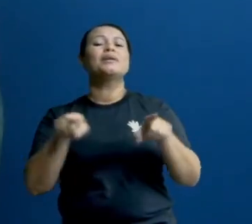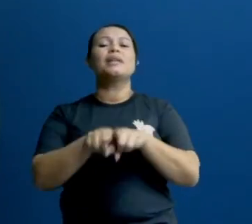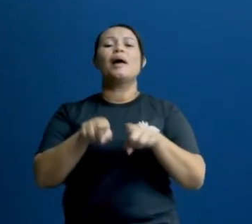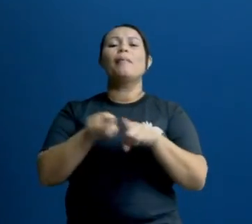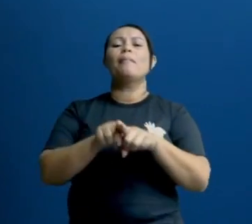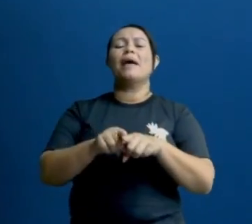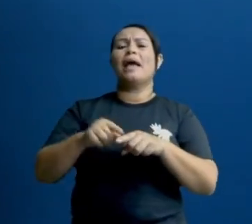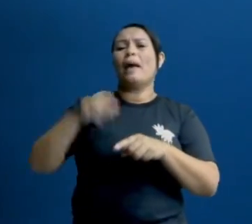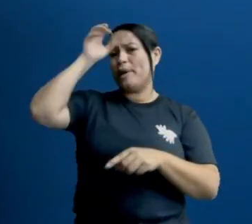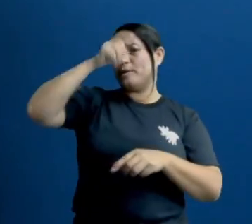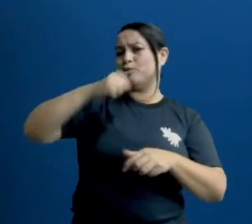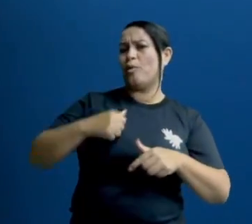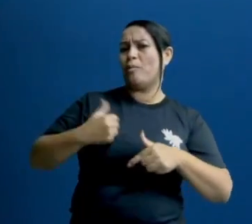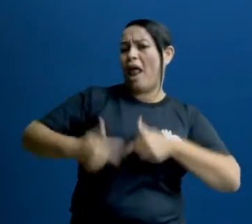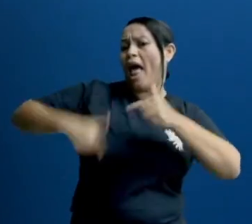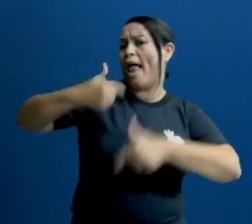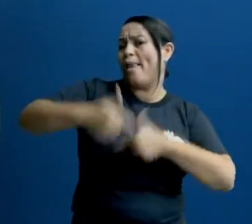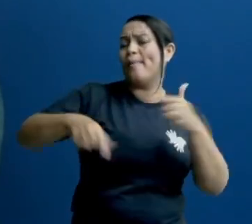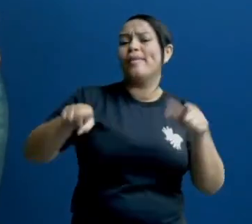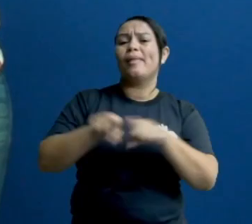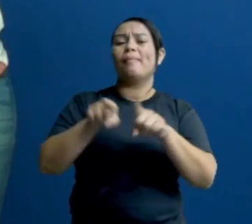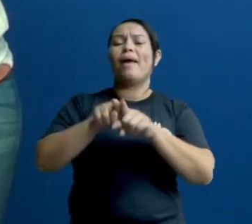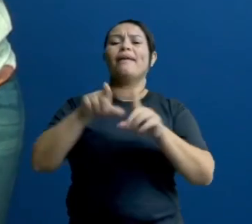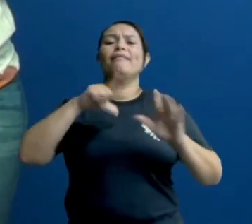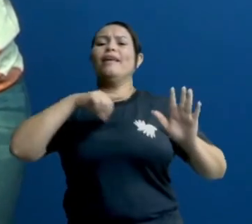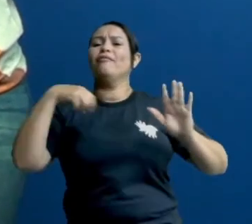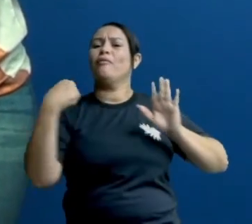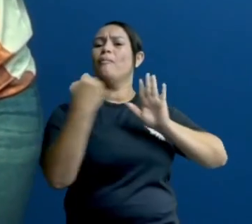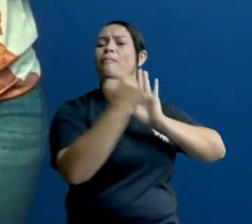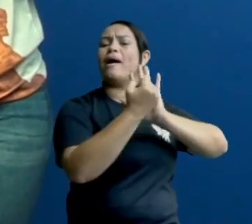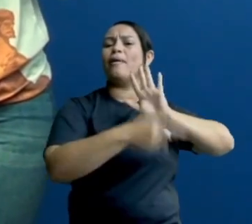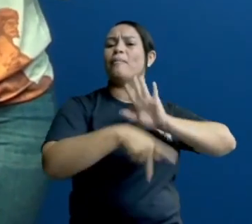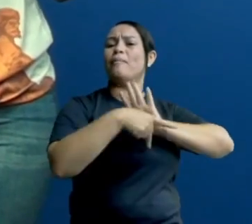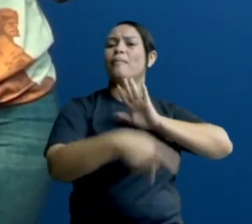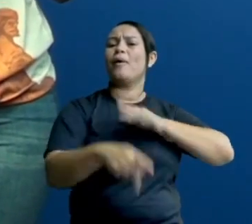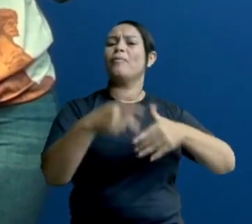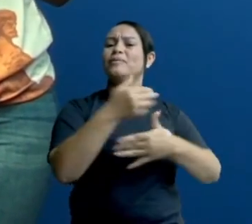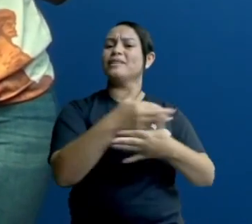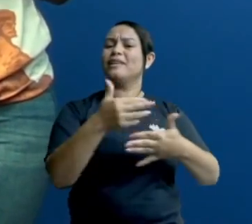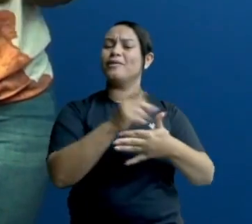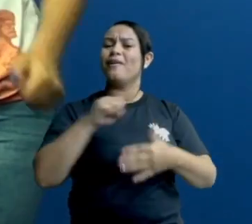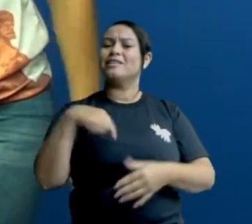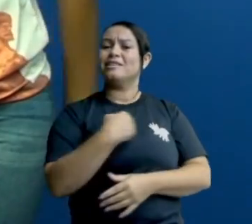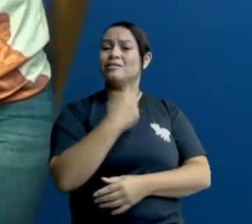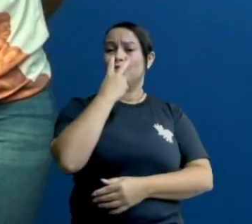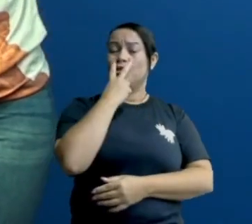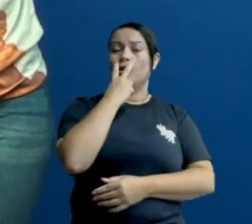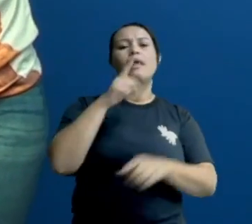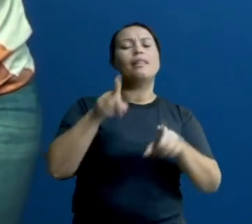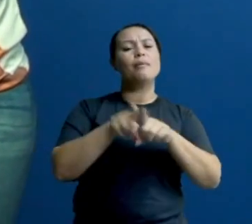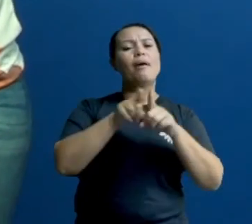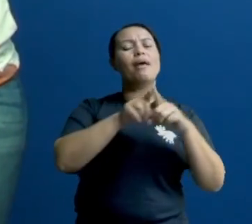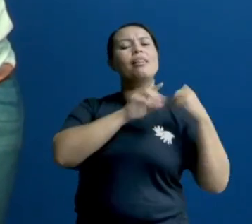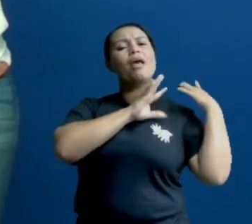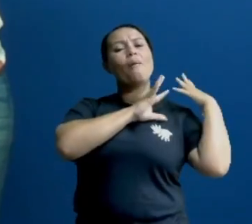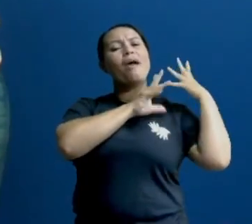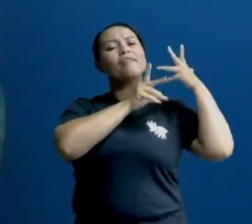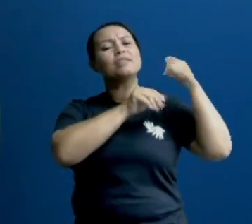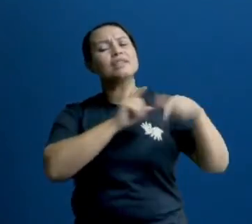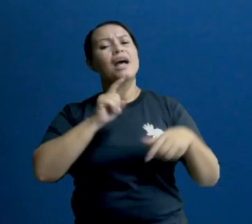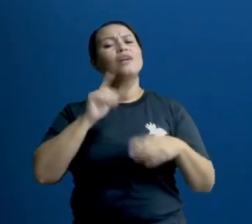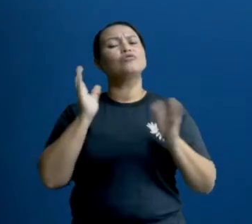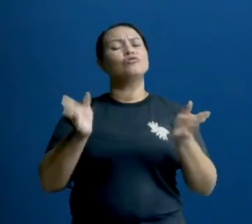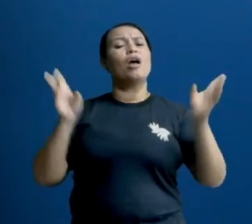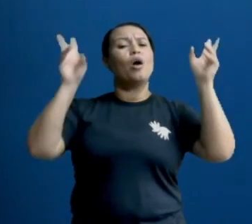nossas lutas, a luta que marcou a nossa cidade e também tenham revisado os assuntos que a gente